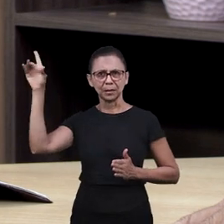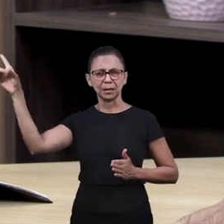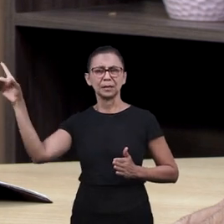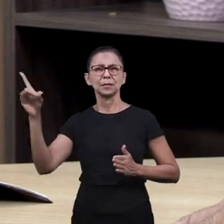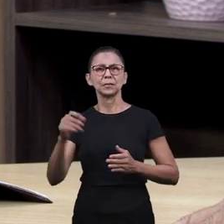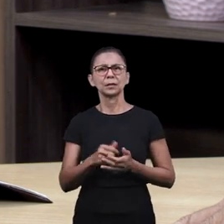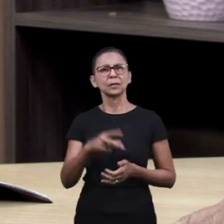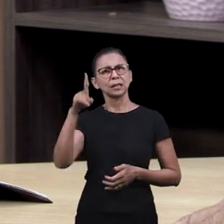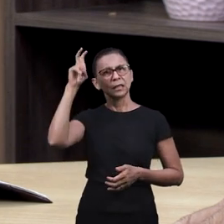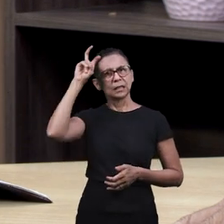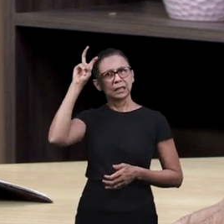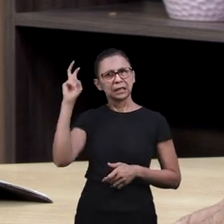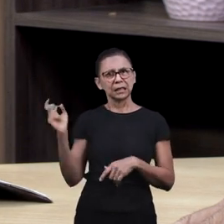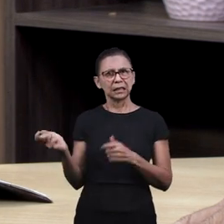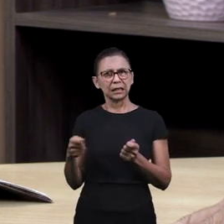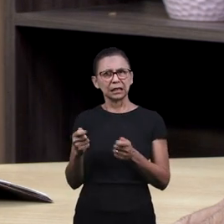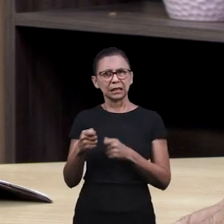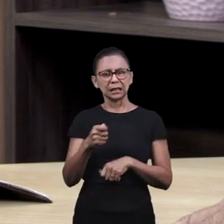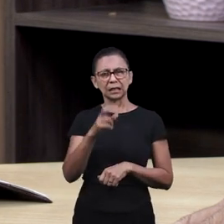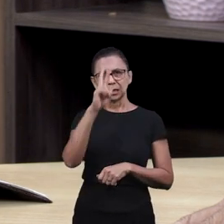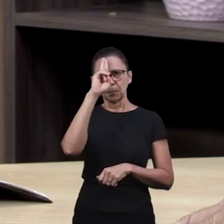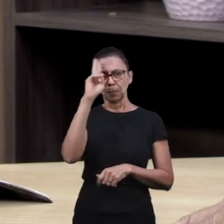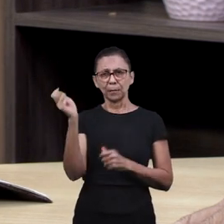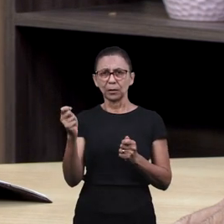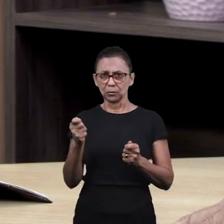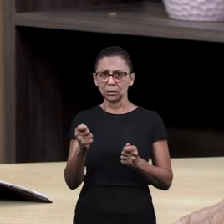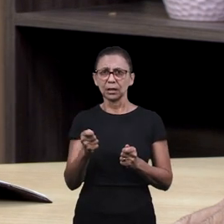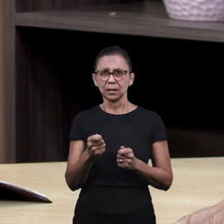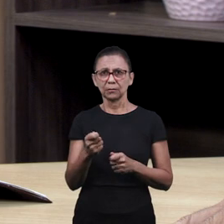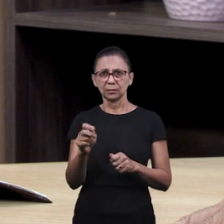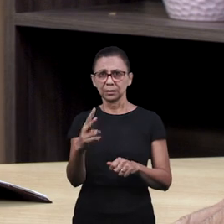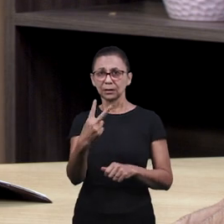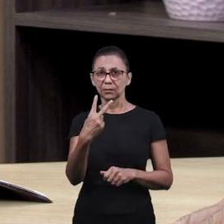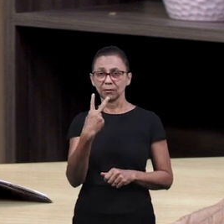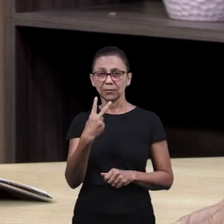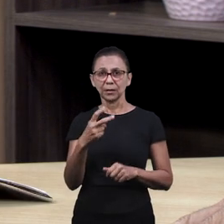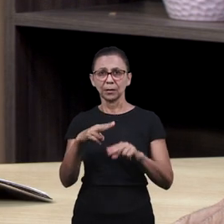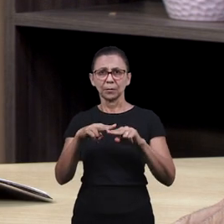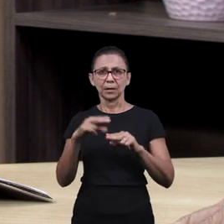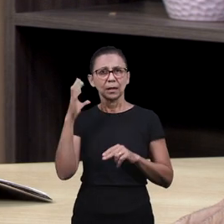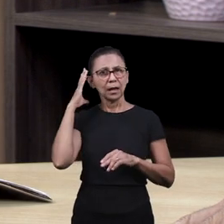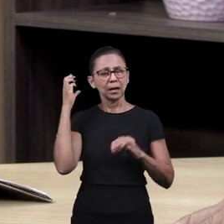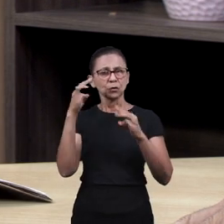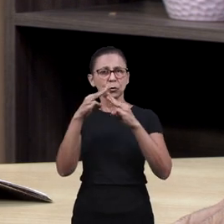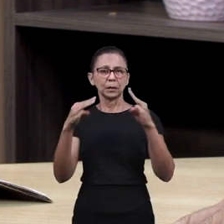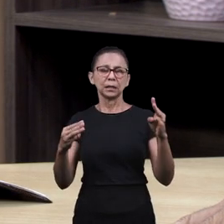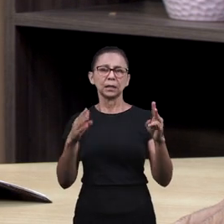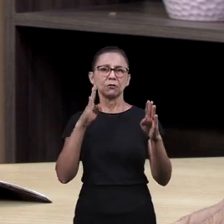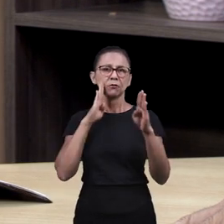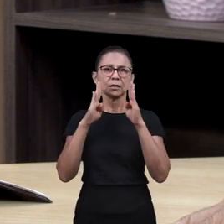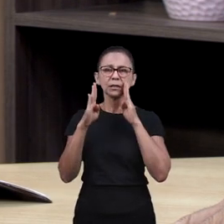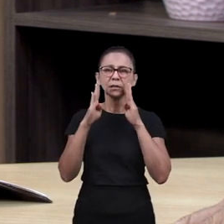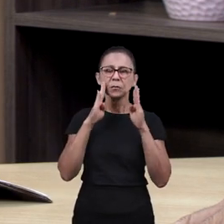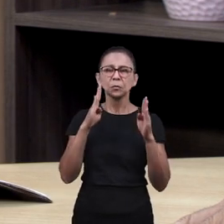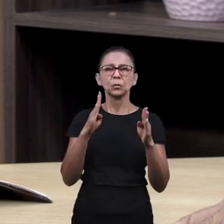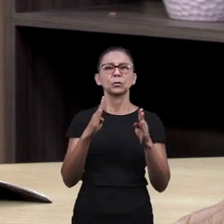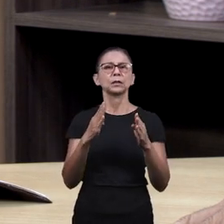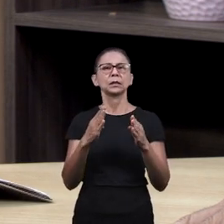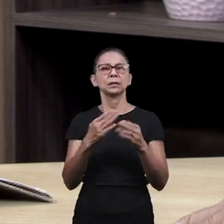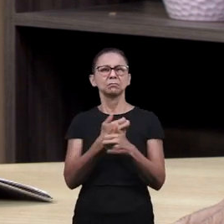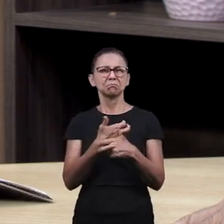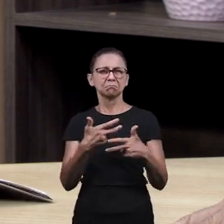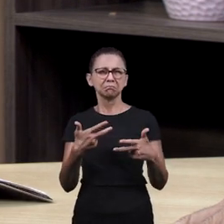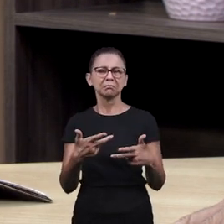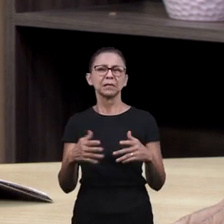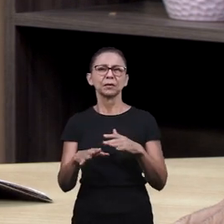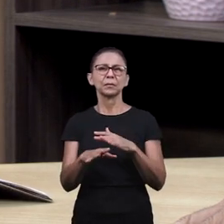ar todas as quintas-feiras ao meio-dia pela Rádio Manaim, pela TV Web Manaim, pelo Facebook da Rádio Manaim e